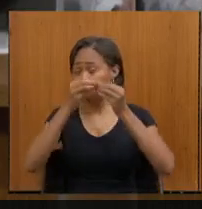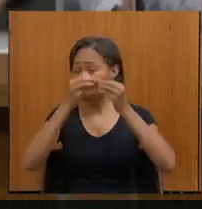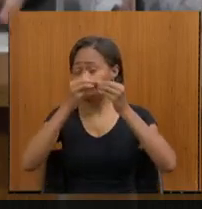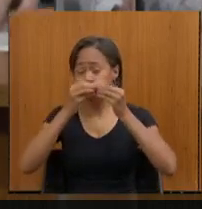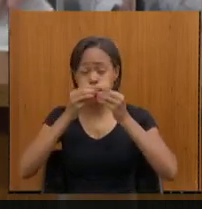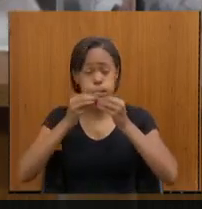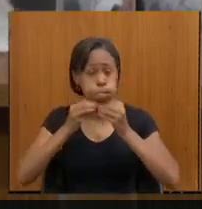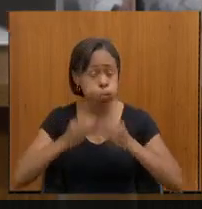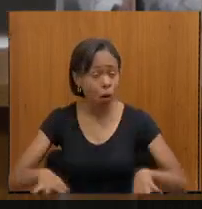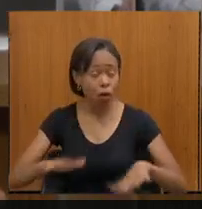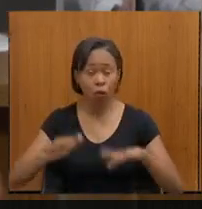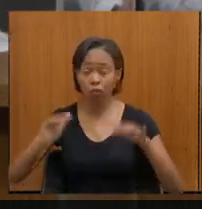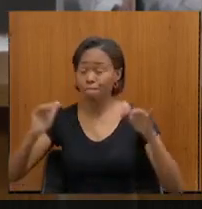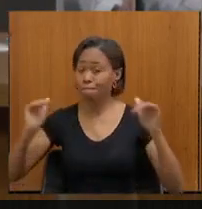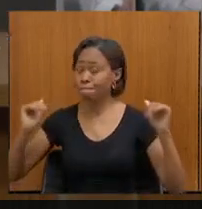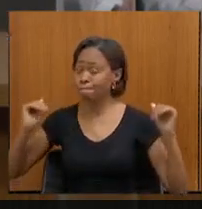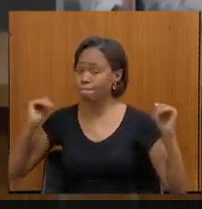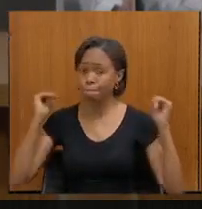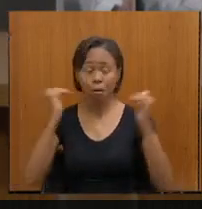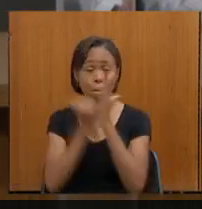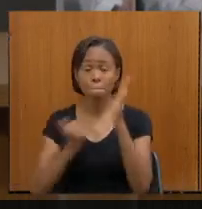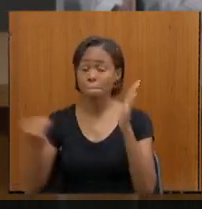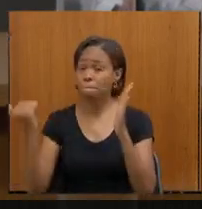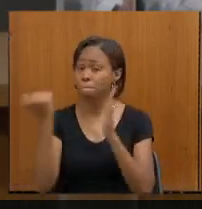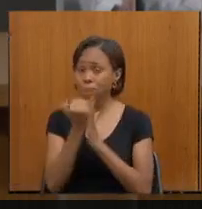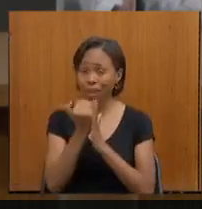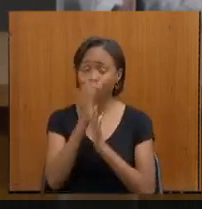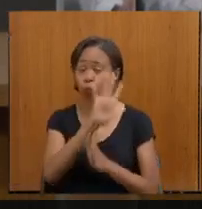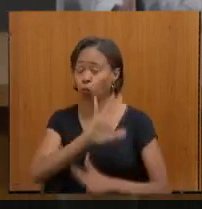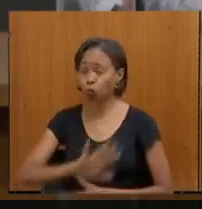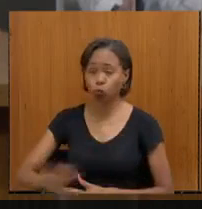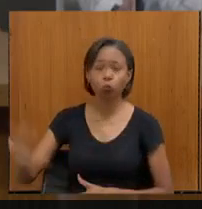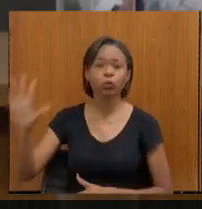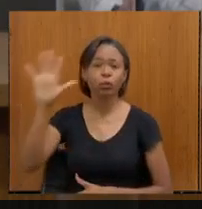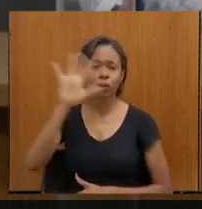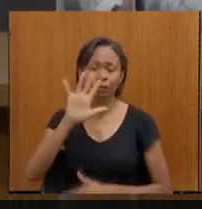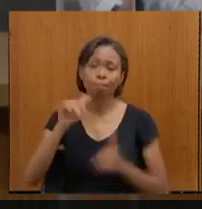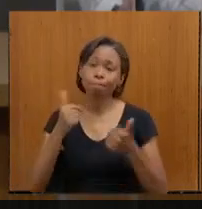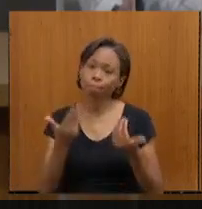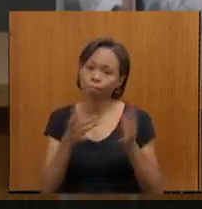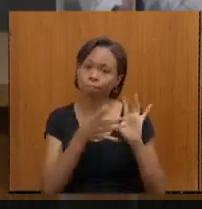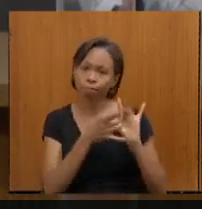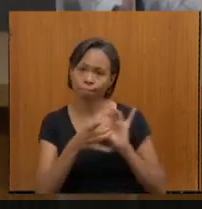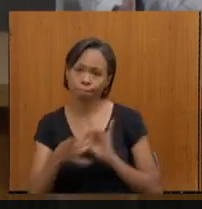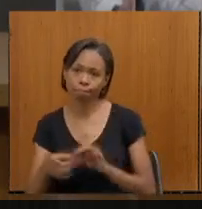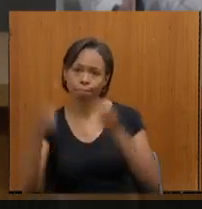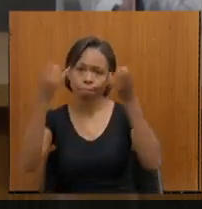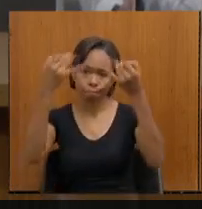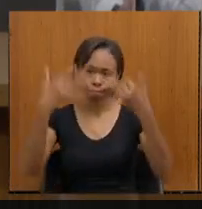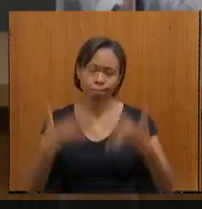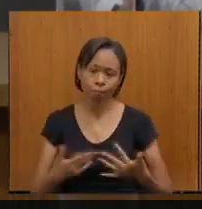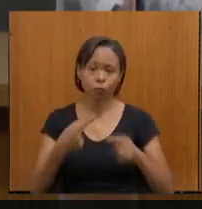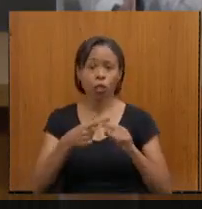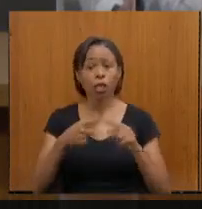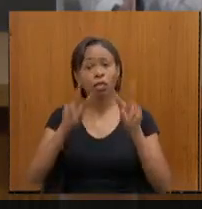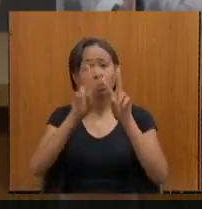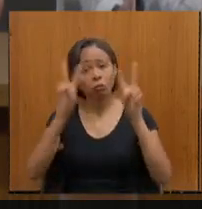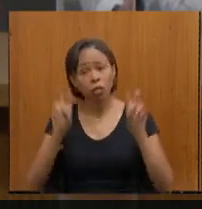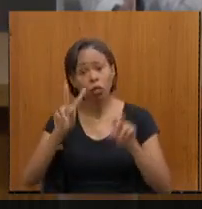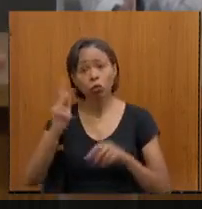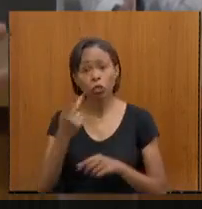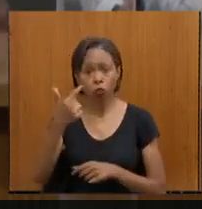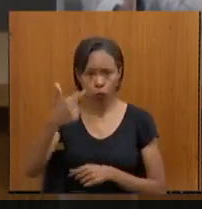nosso clima em toda Então é isso eu acho que contextualizando porque a gente tá falando sobre sobre esse tema de